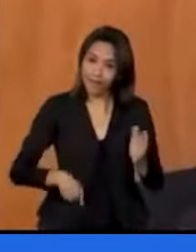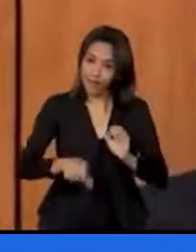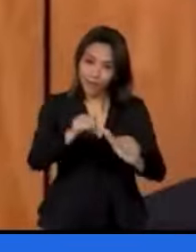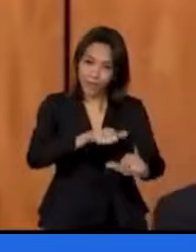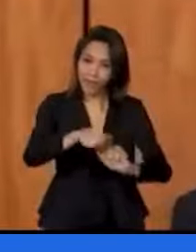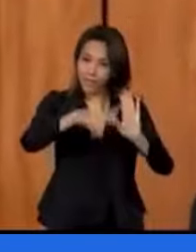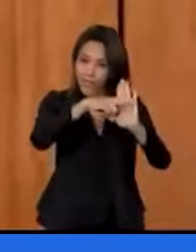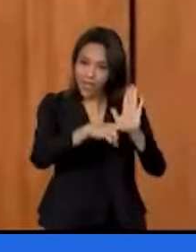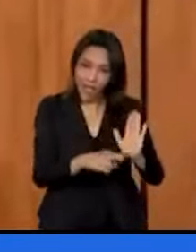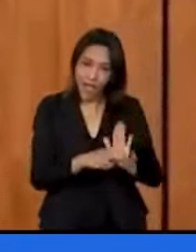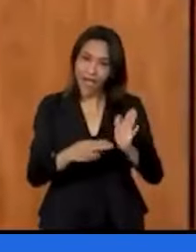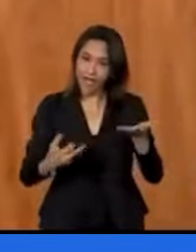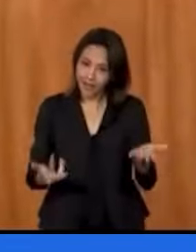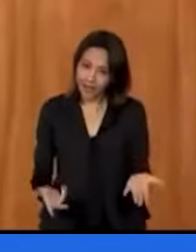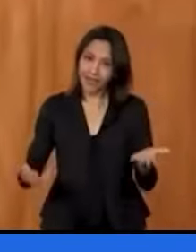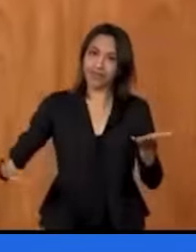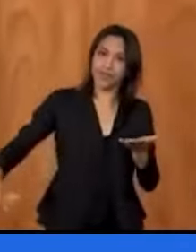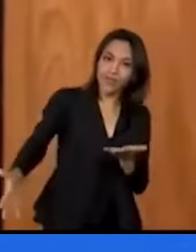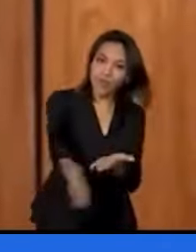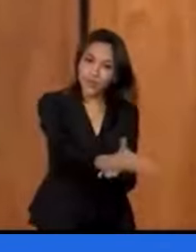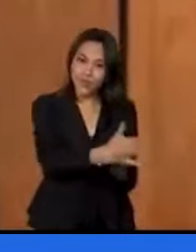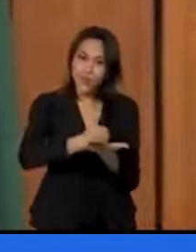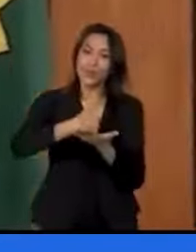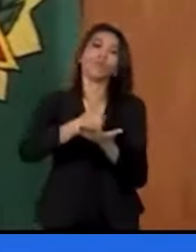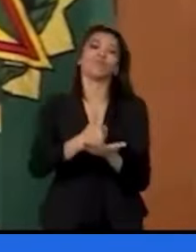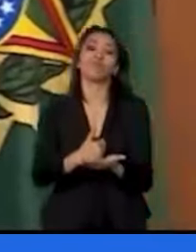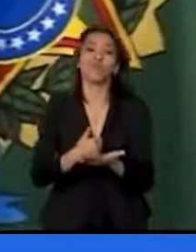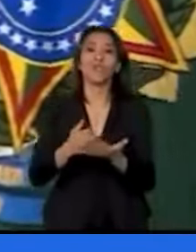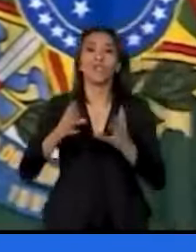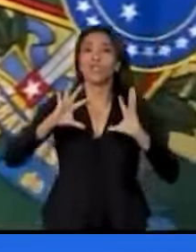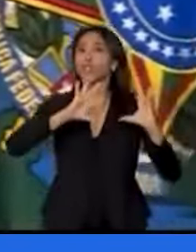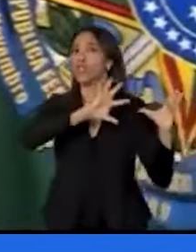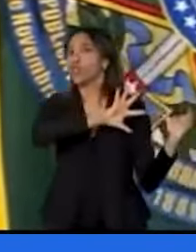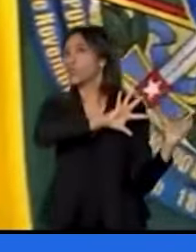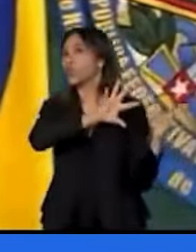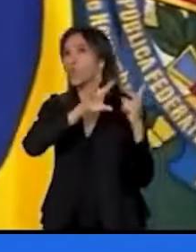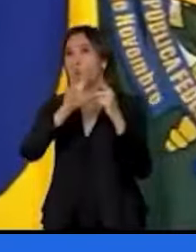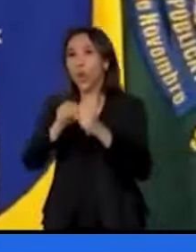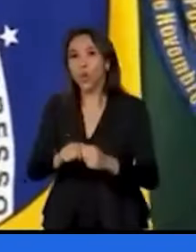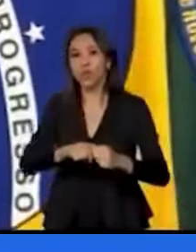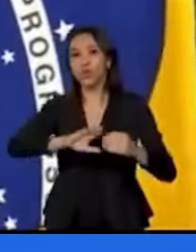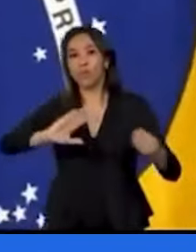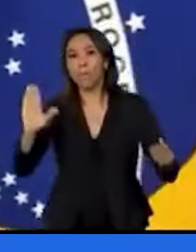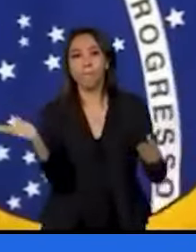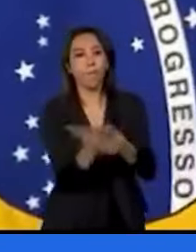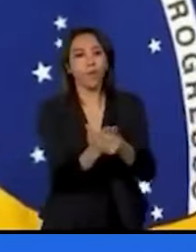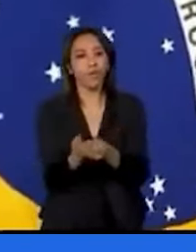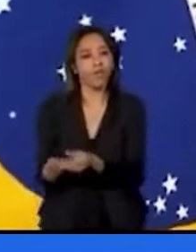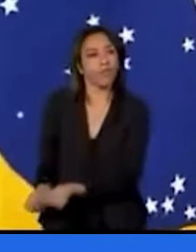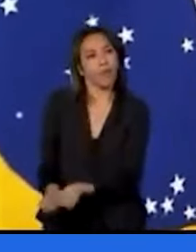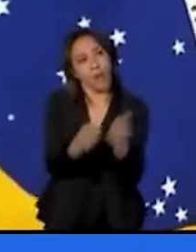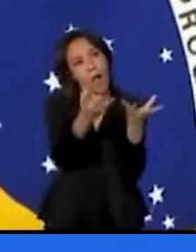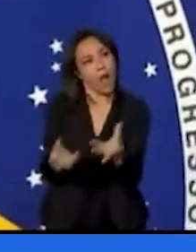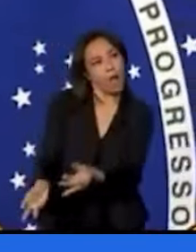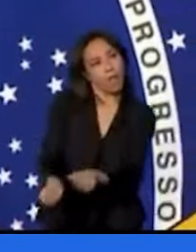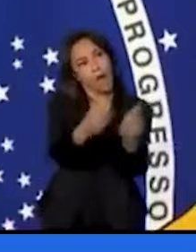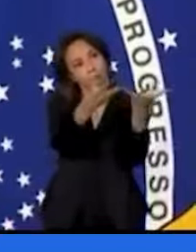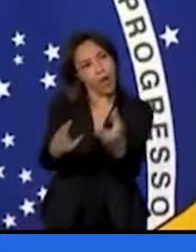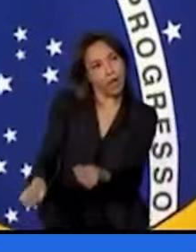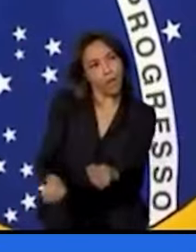tributária ou seja de todos os processos que o governo mandou pro Congresso Nacional todos